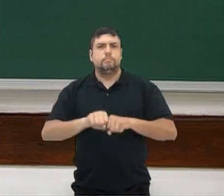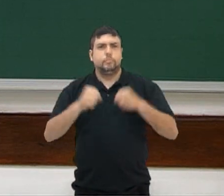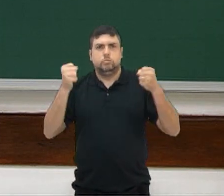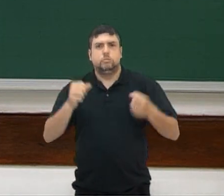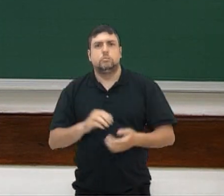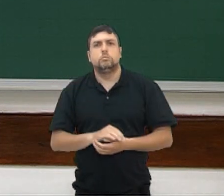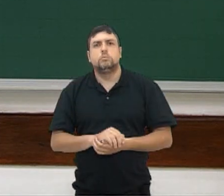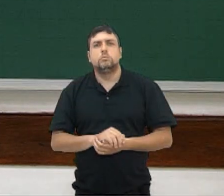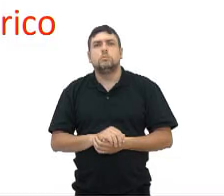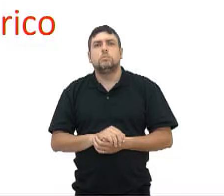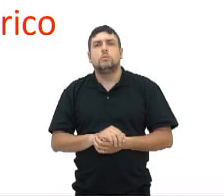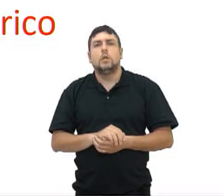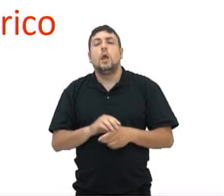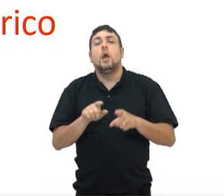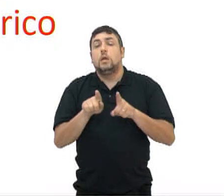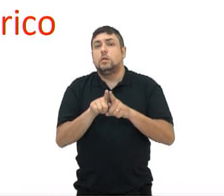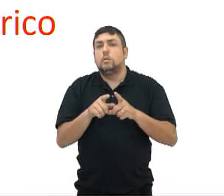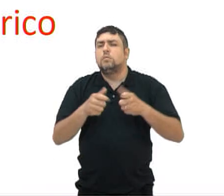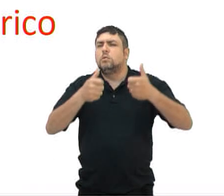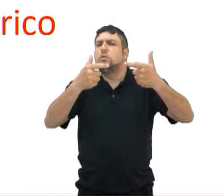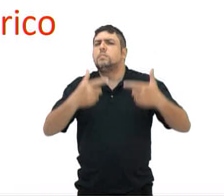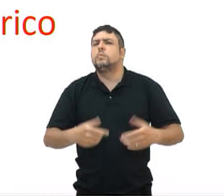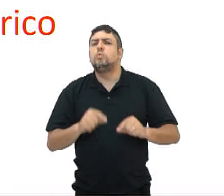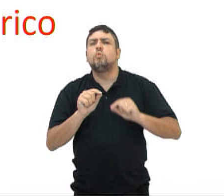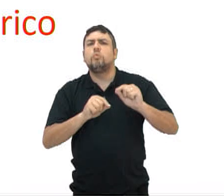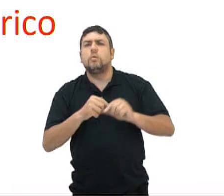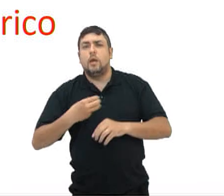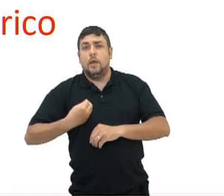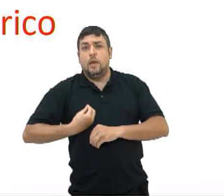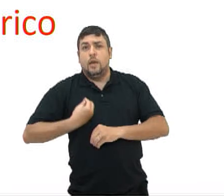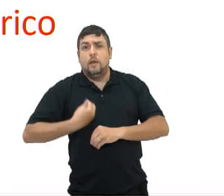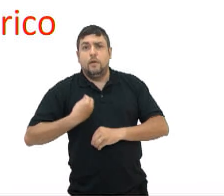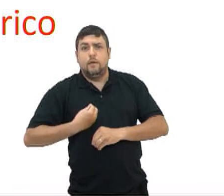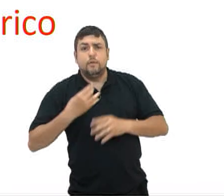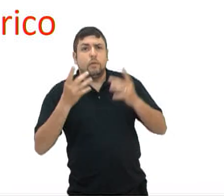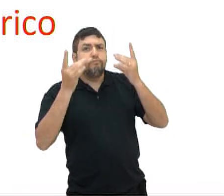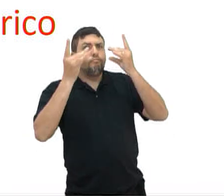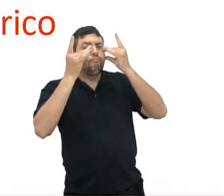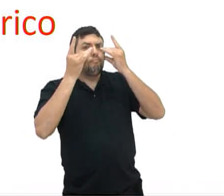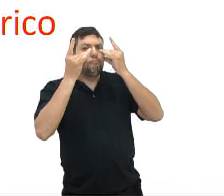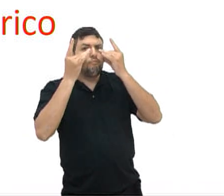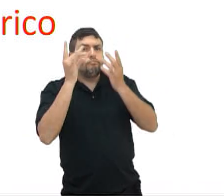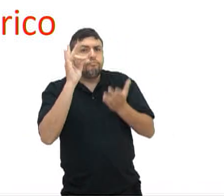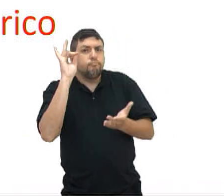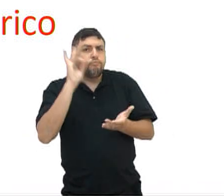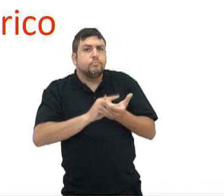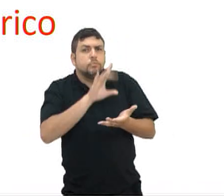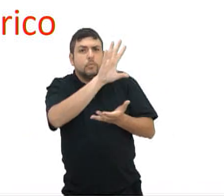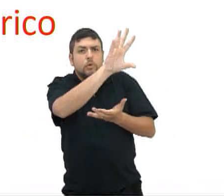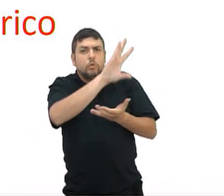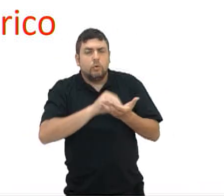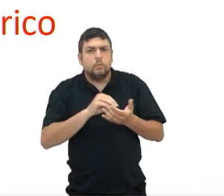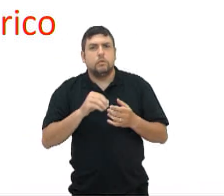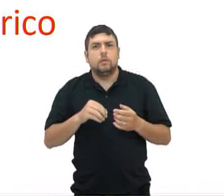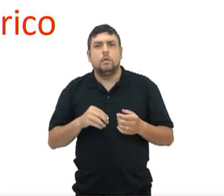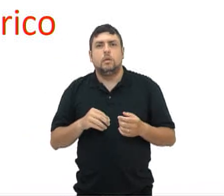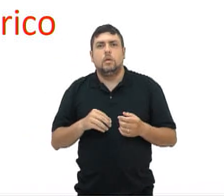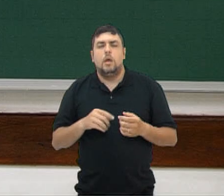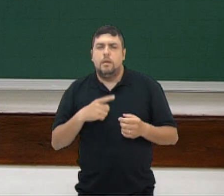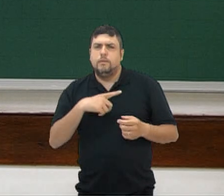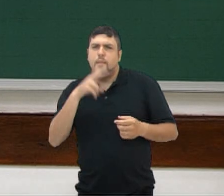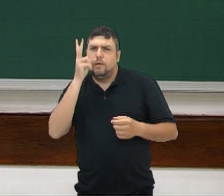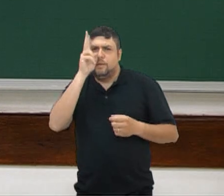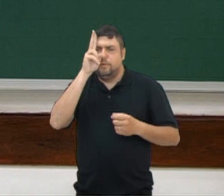fala justamente de fatos cotidianos, no caso aqui um fato histórico, né, que ele fala do descobrimento do Brasil, mas você